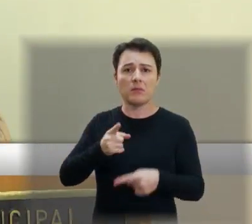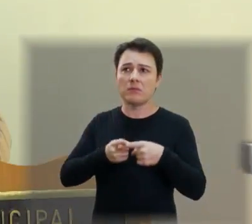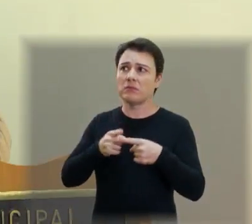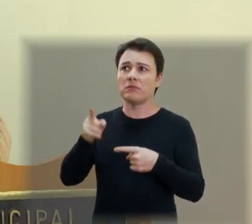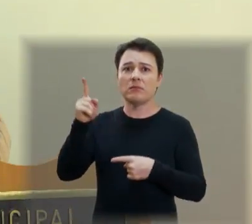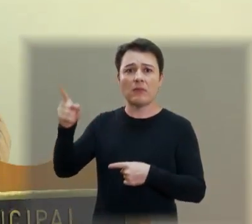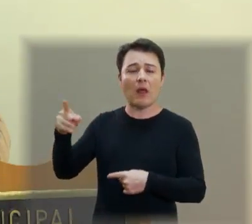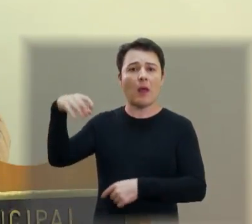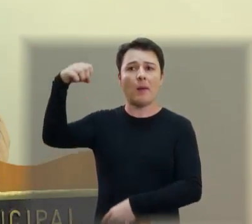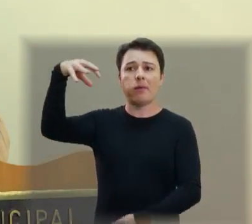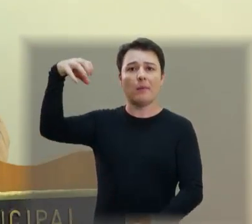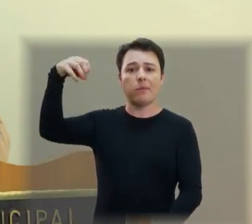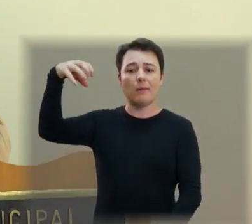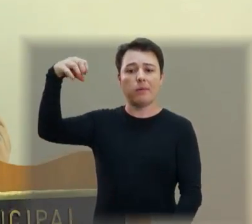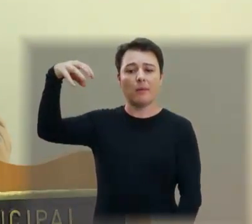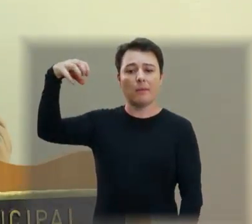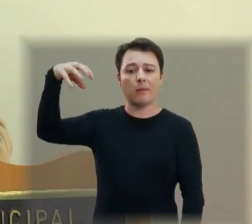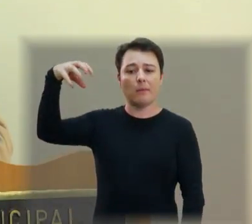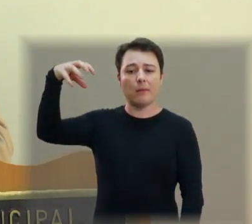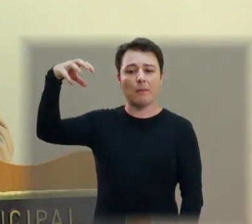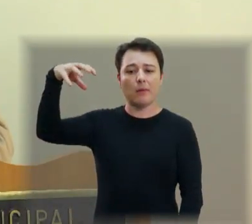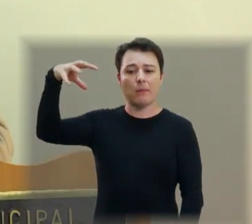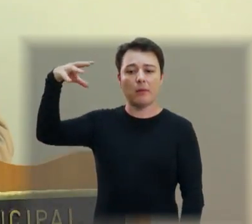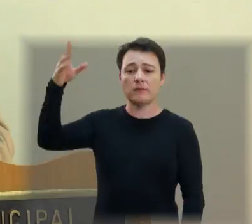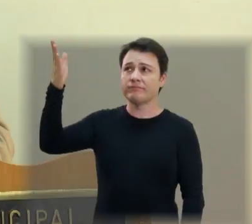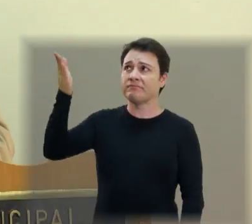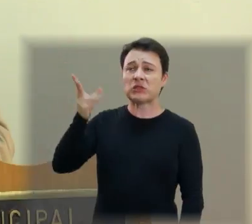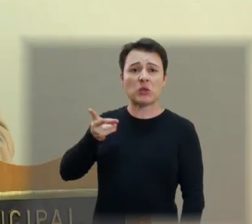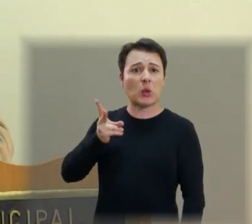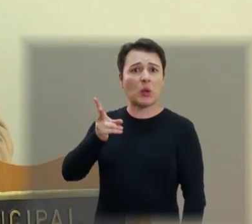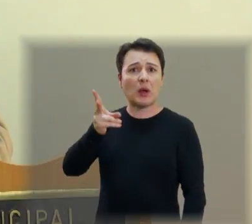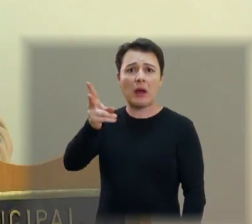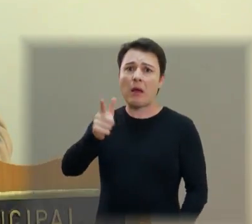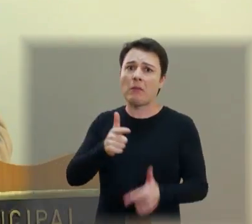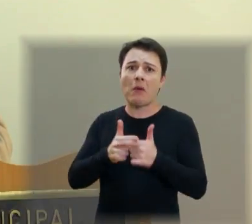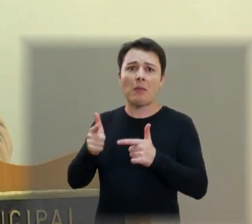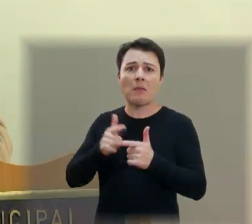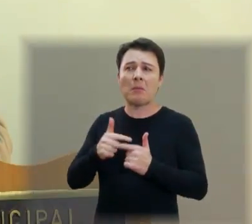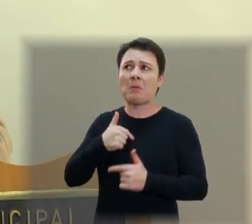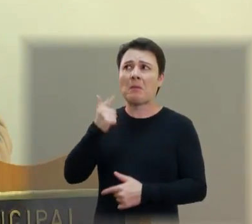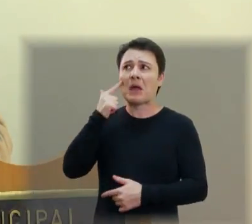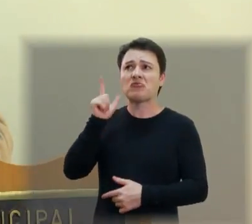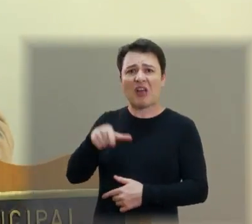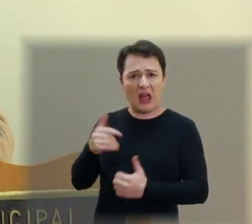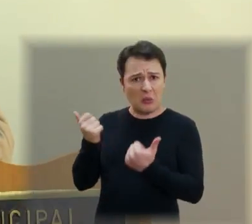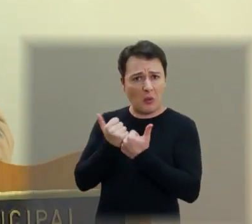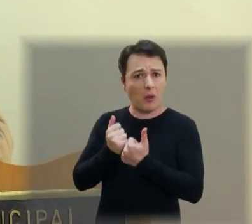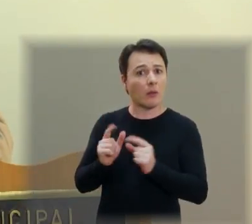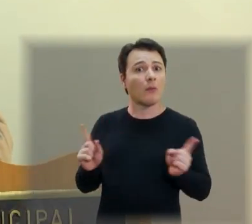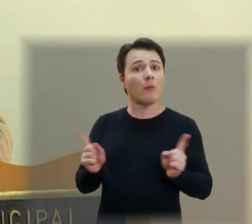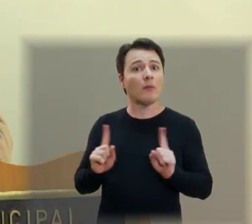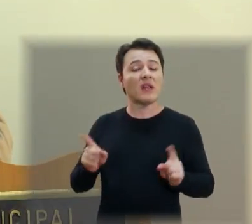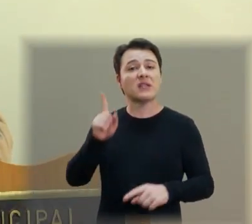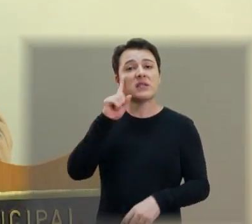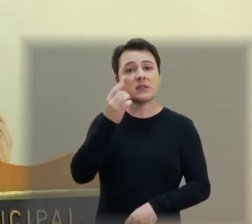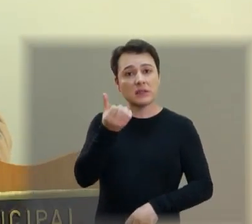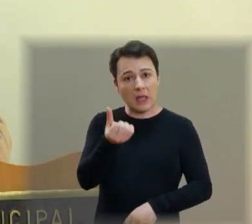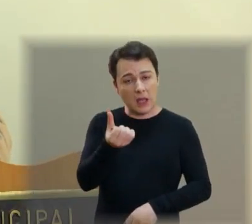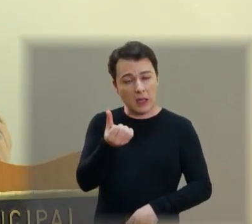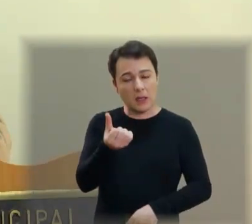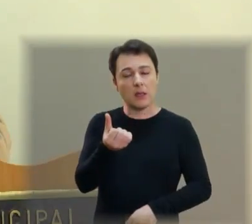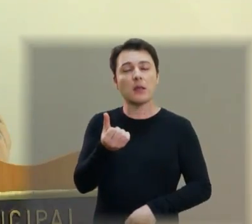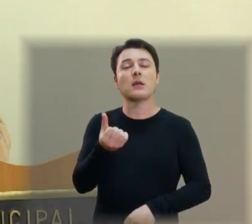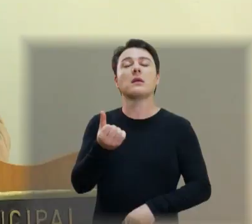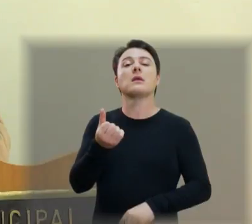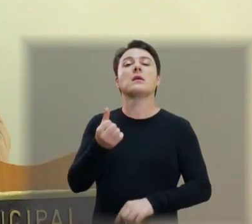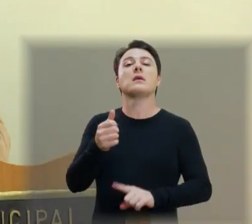a substituição, por isso está intermitente. Acho que chegaram lá, estava ligada, pensou que não precisava ser substituída. Aí no dia 6/8, no dia 4, liguei,